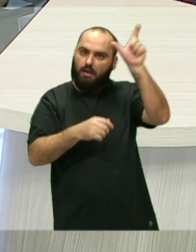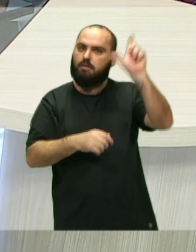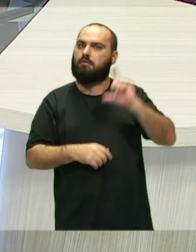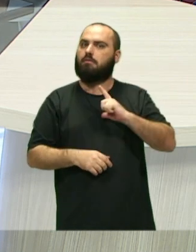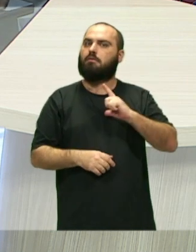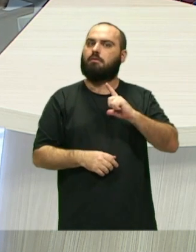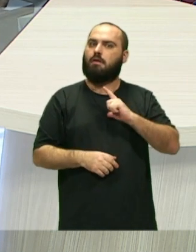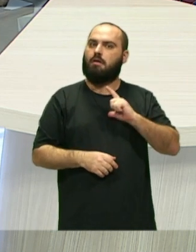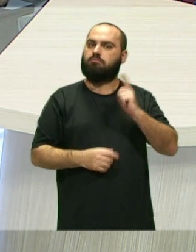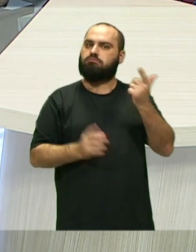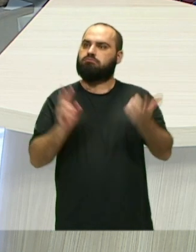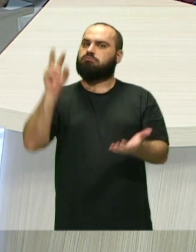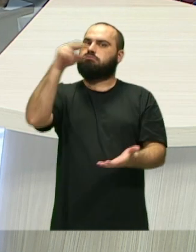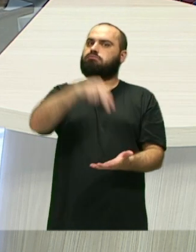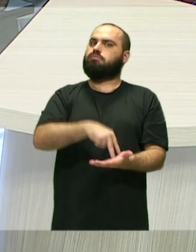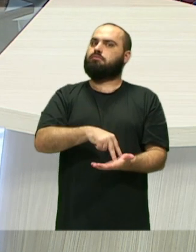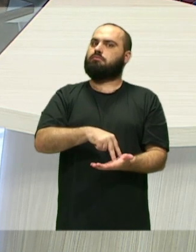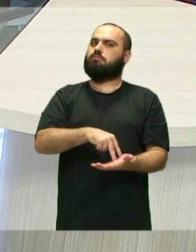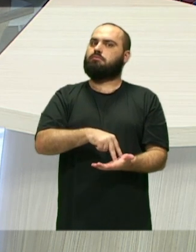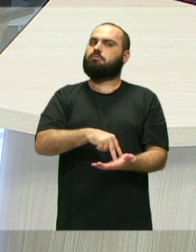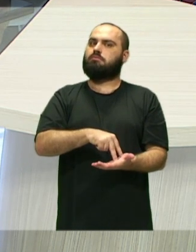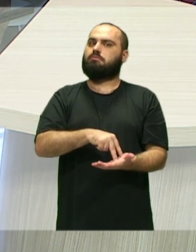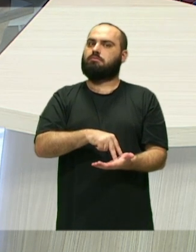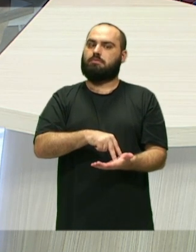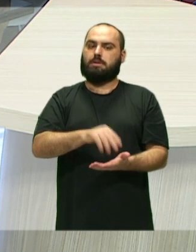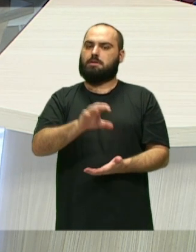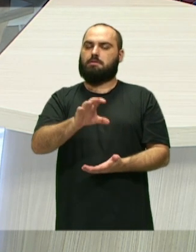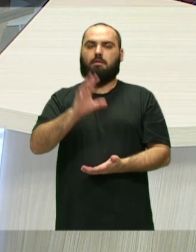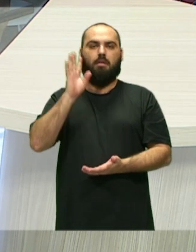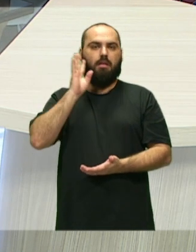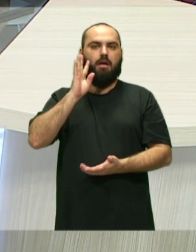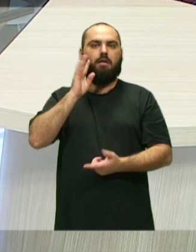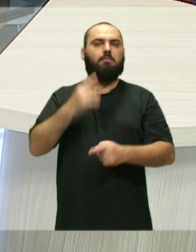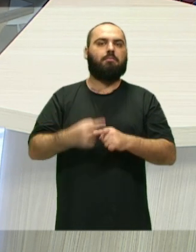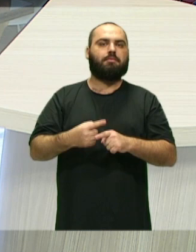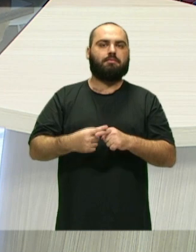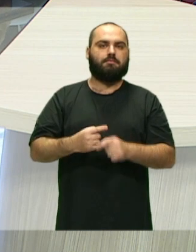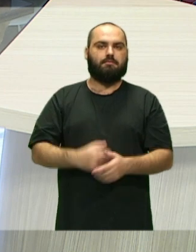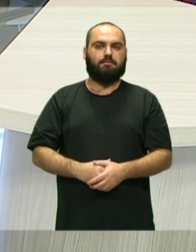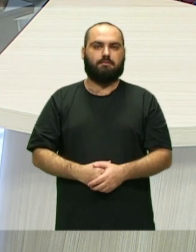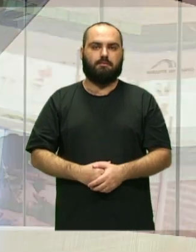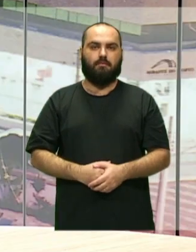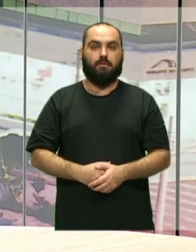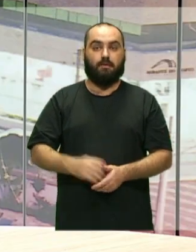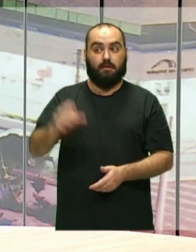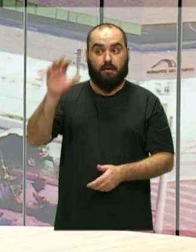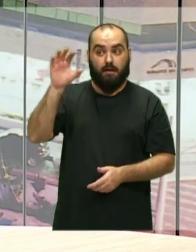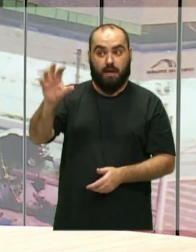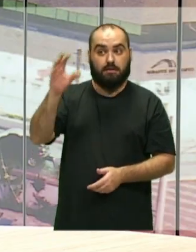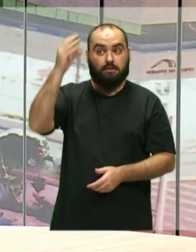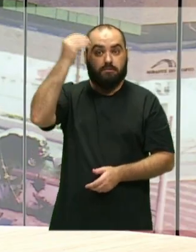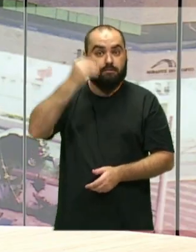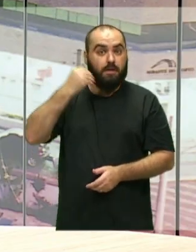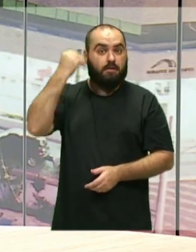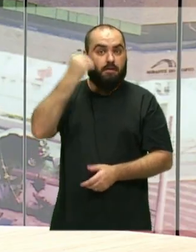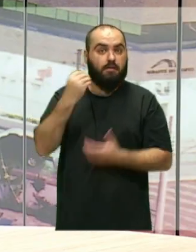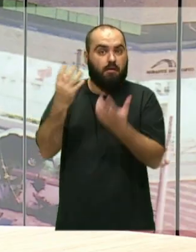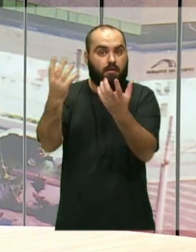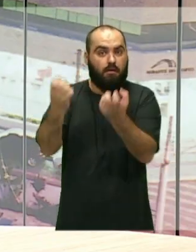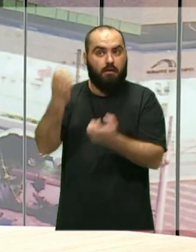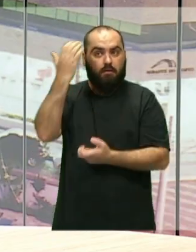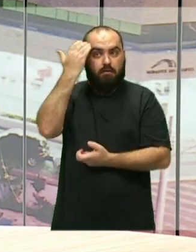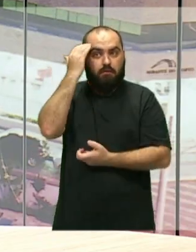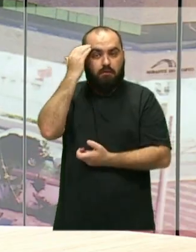se despontando né e isso é bem legal porque essa é a experiência que a gente quer proporcionar né eles entenderem um pouquinho